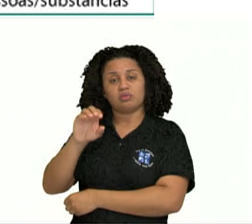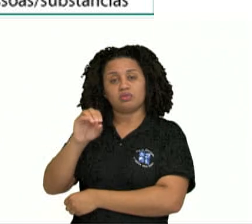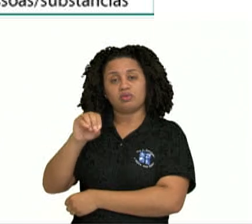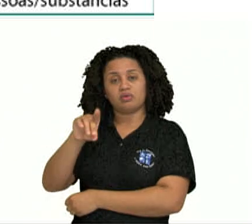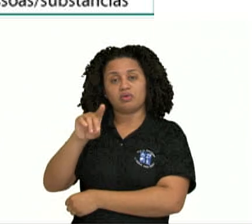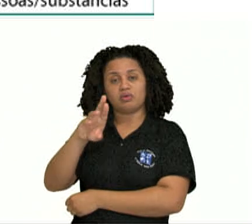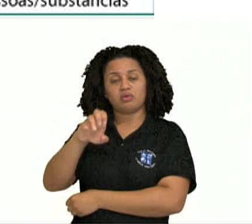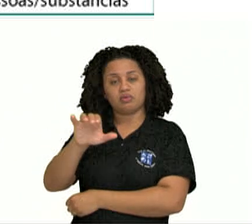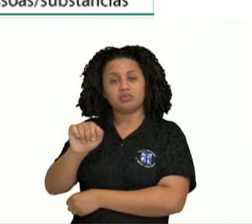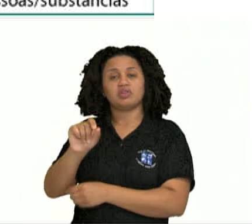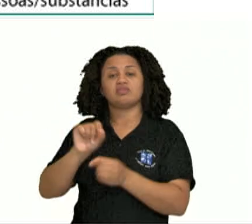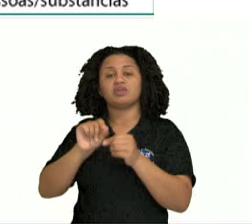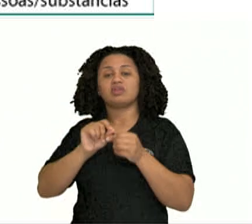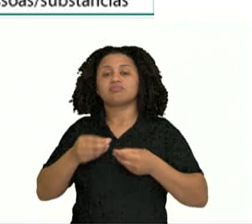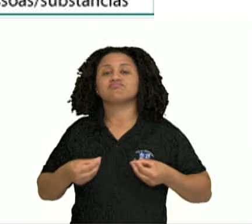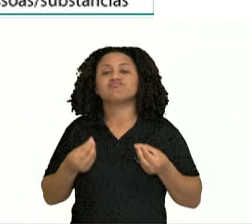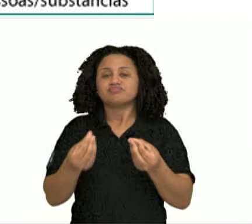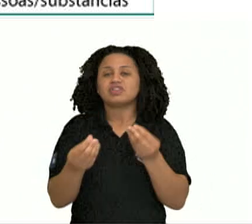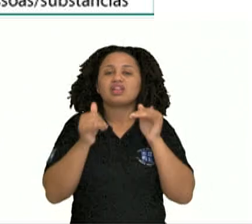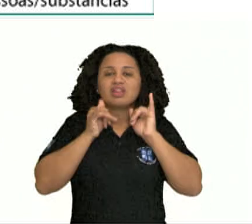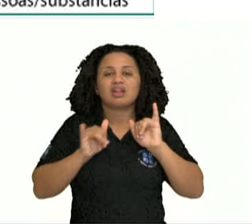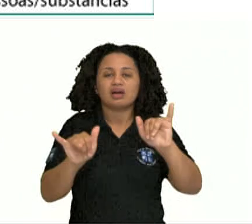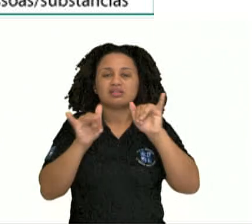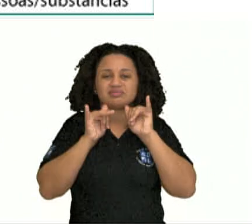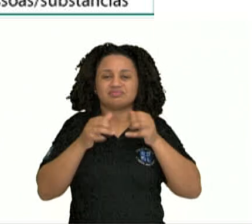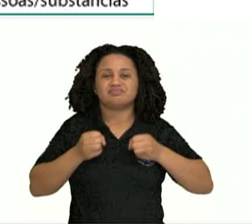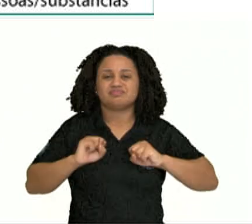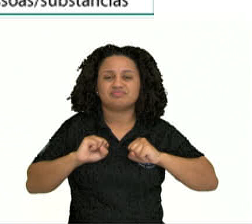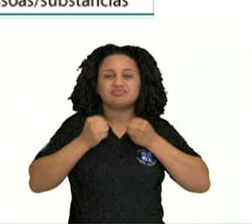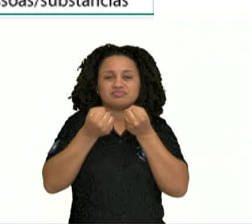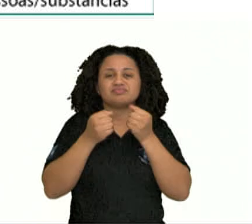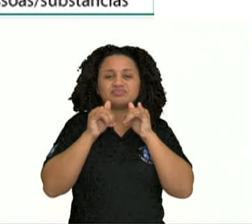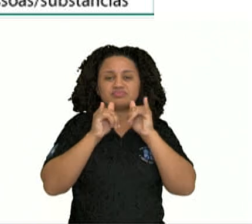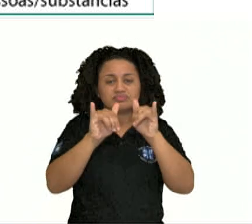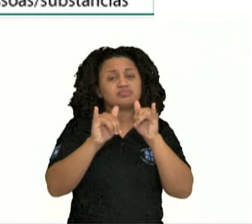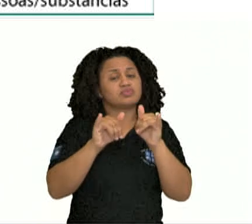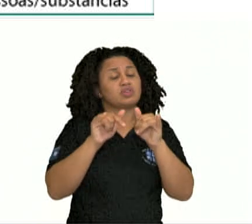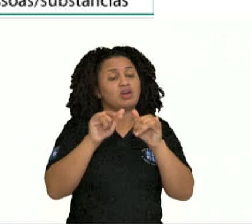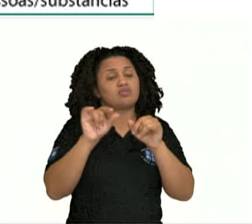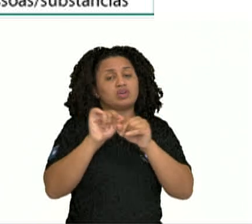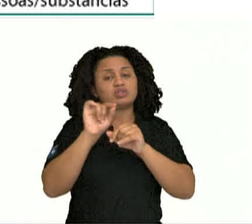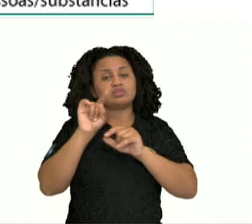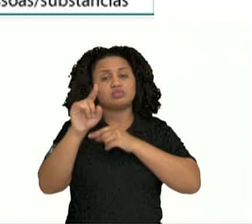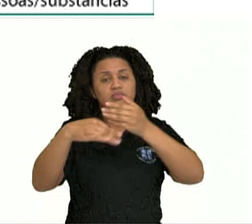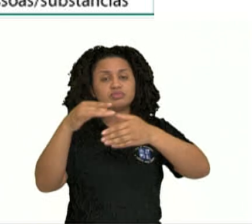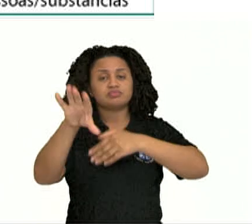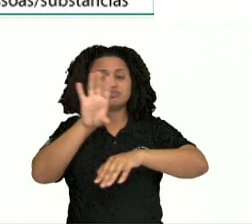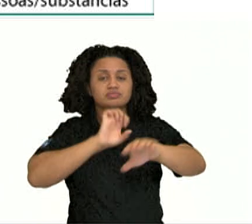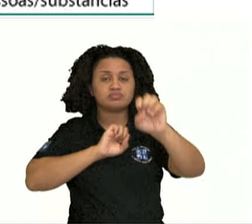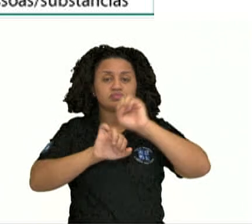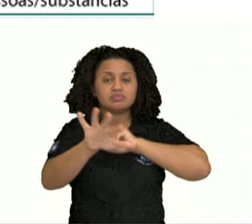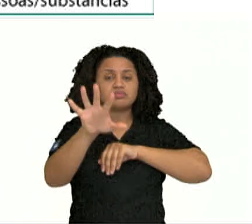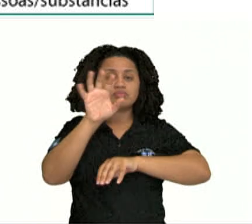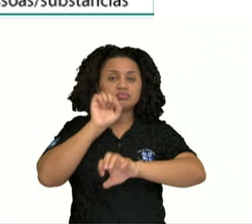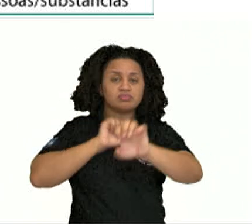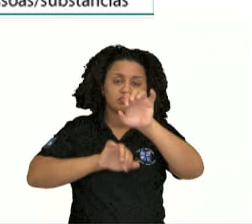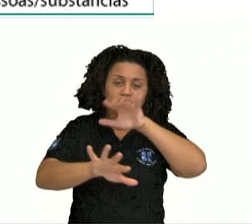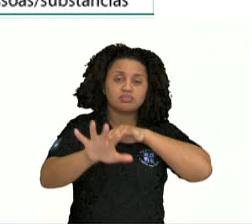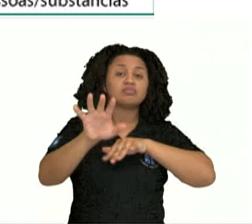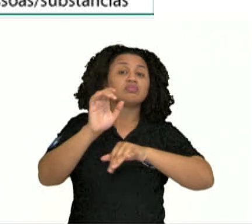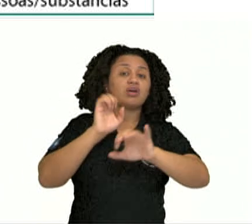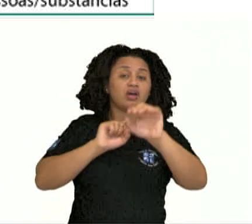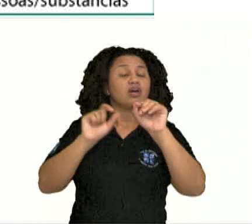ela fornece energia tá ela faz um processo de respiração celular com esse processo ela gera energia que seria